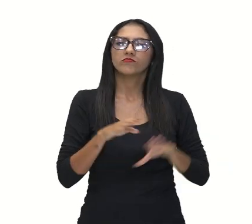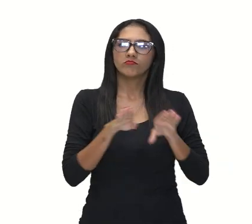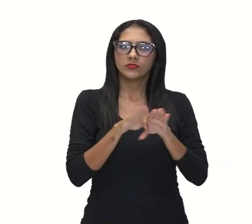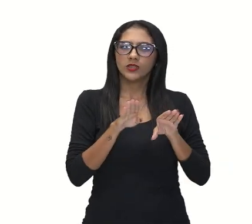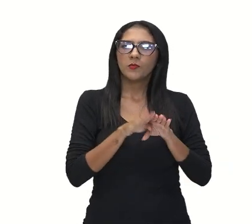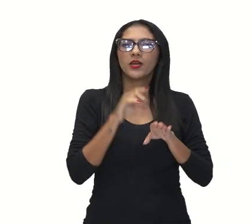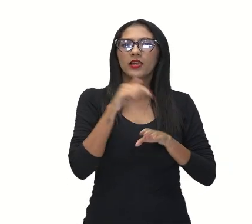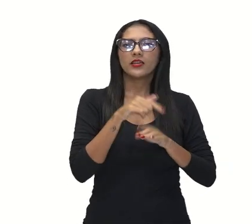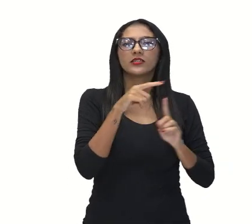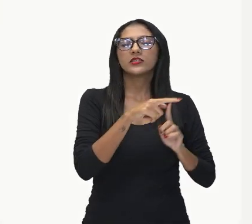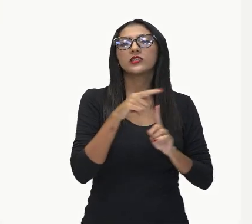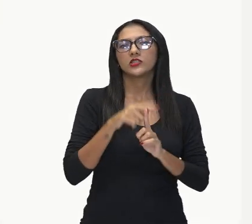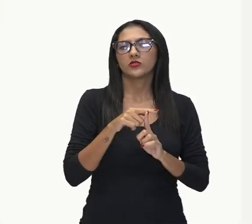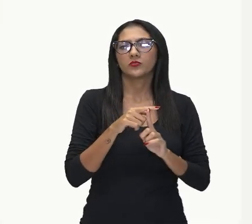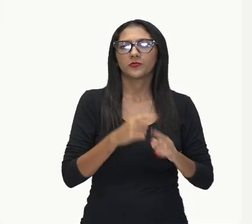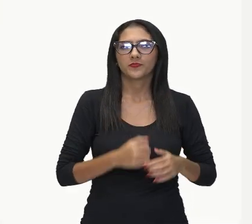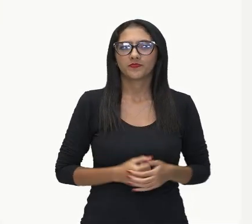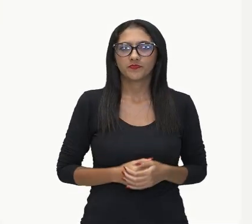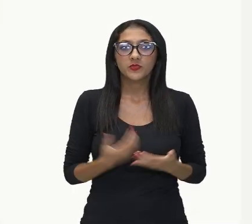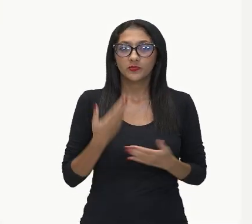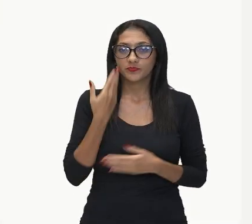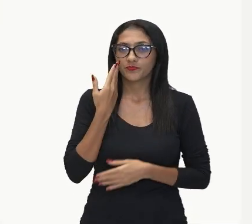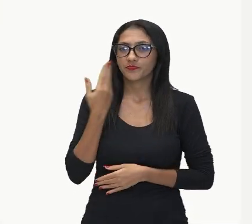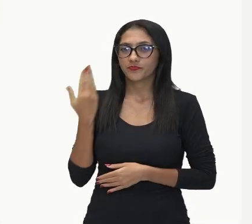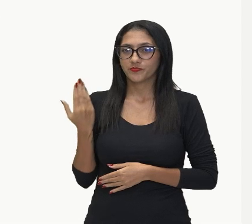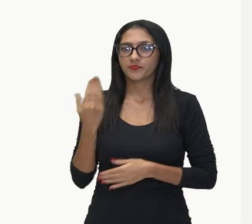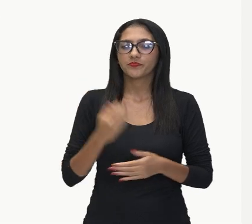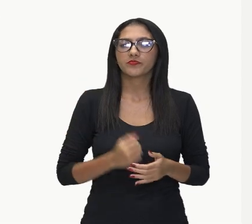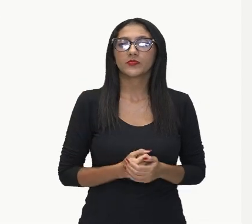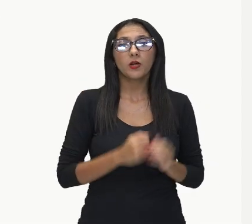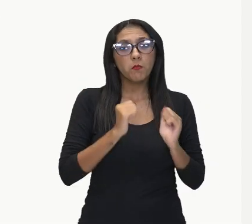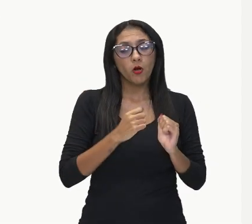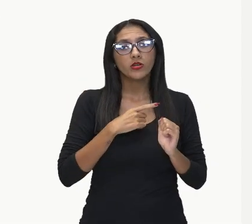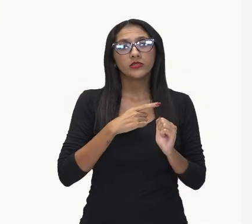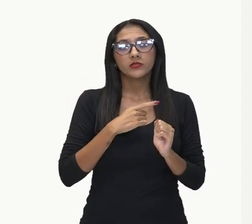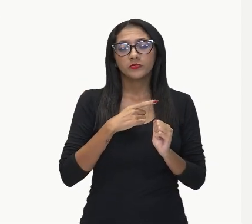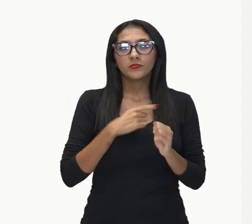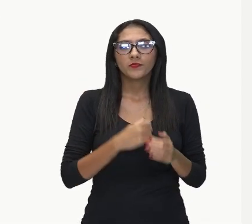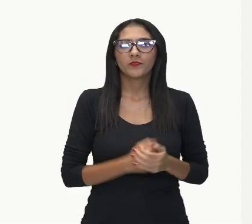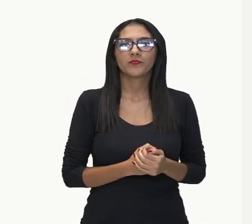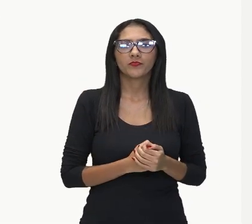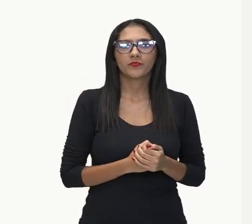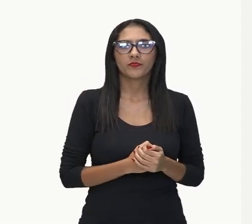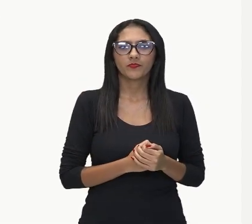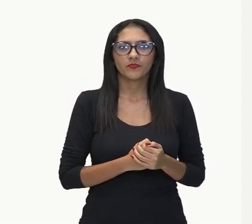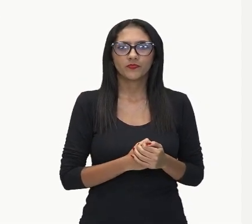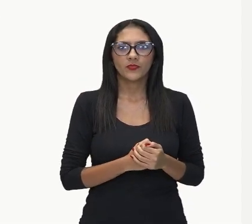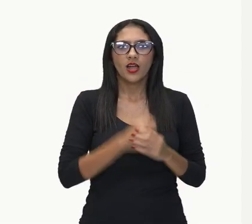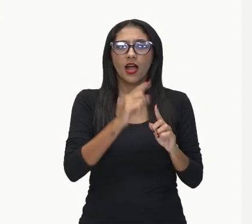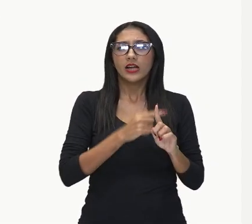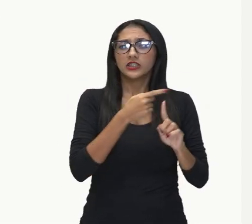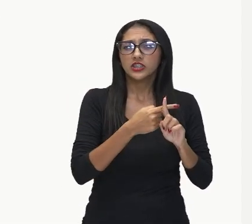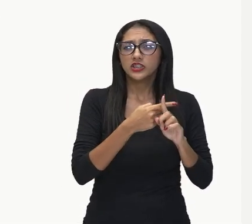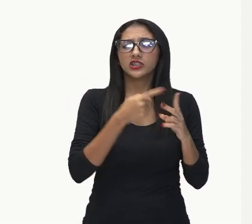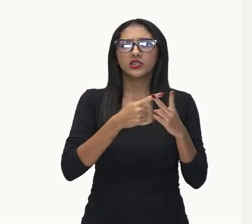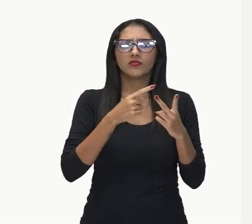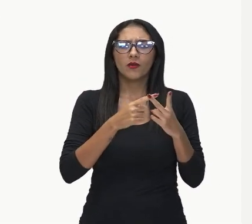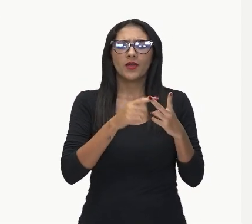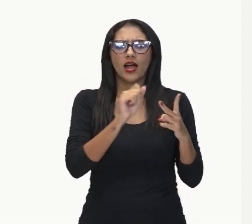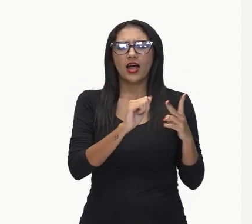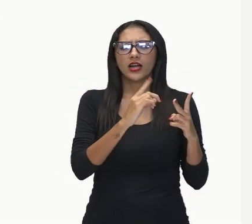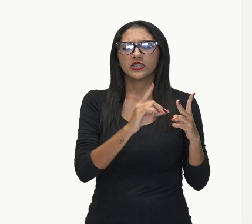orações coordenadas sindéticas. Essas aqui, olha só, elas podem ser aditivas, adversativas,